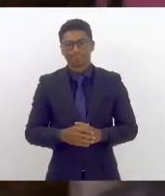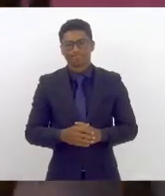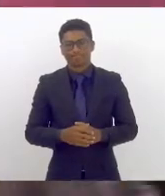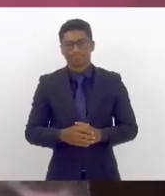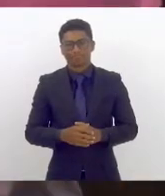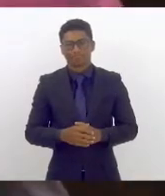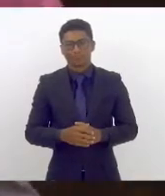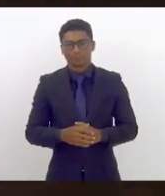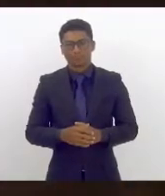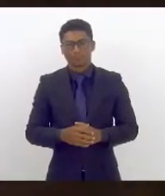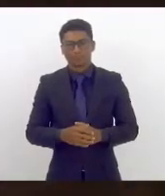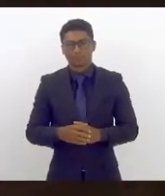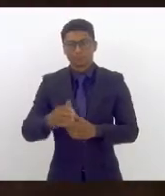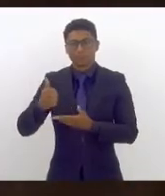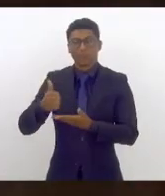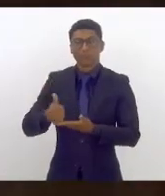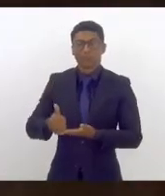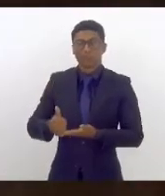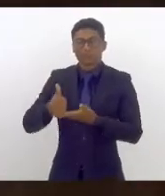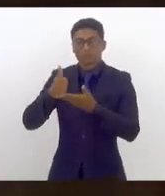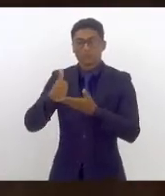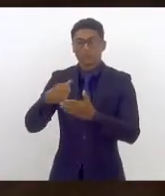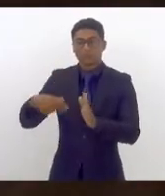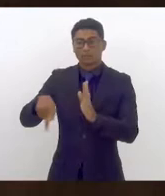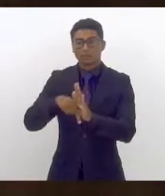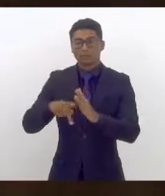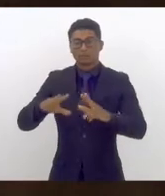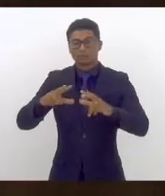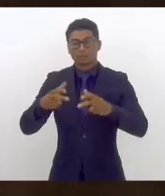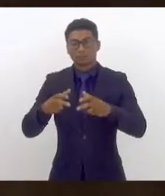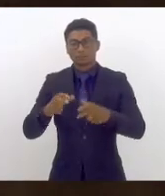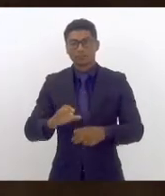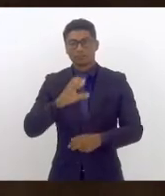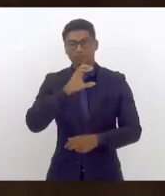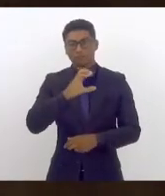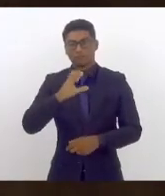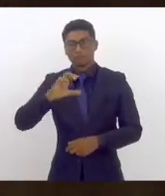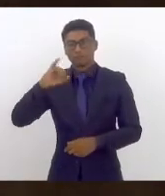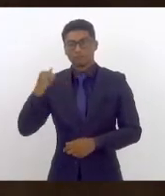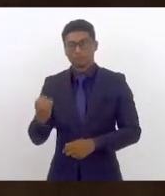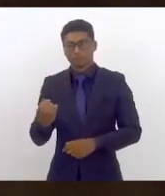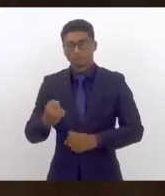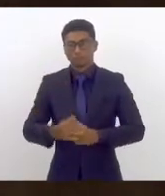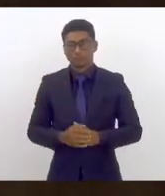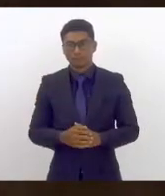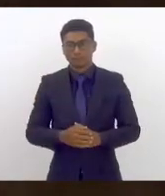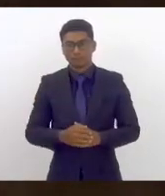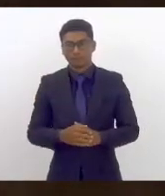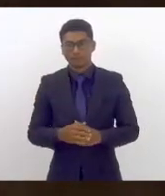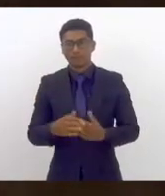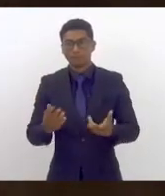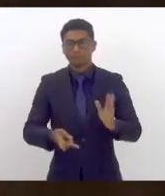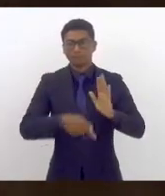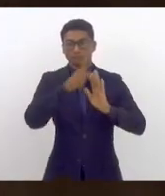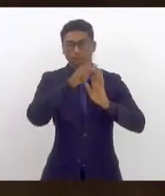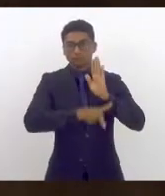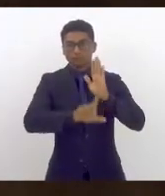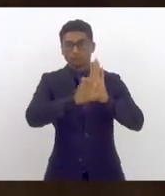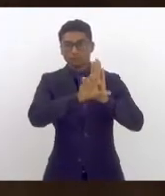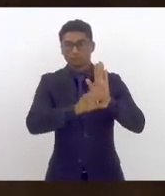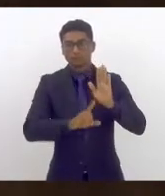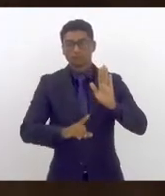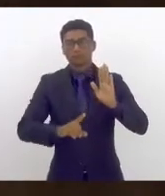a assessoria da J nos remete a dois projetos de lei